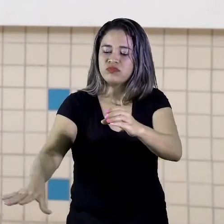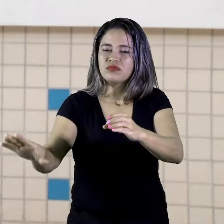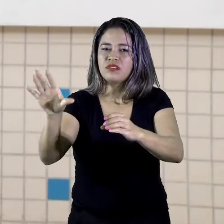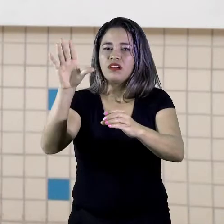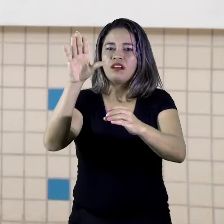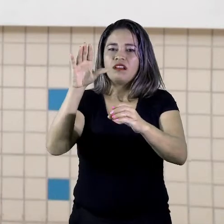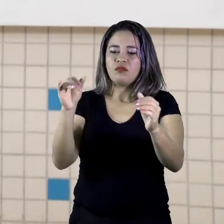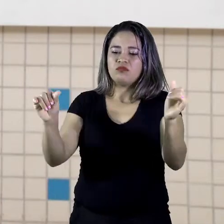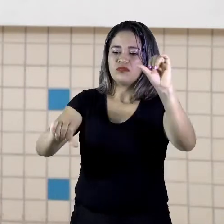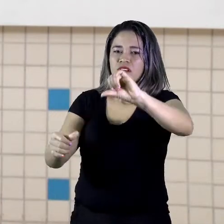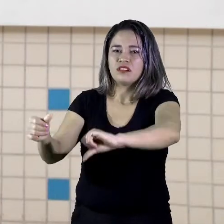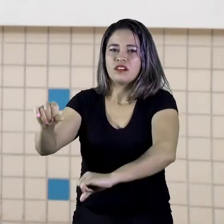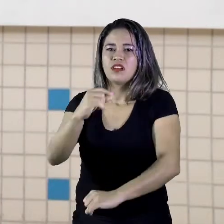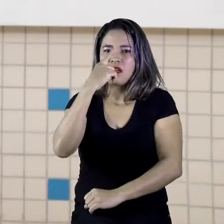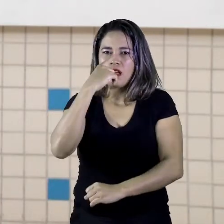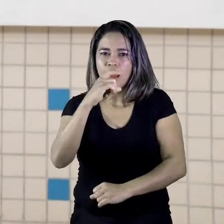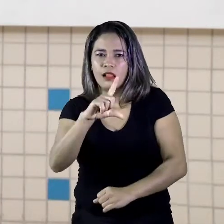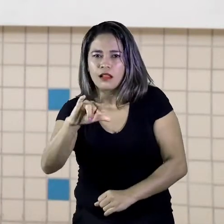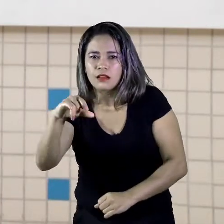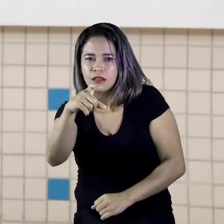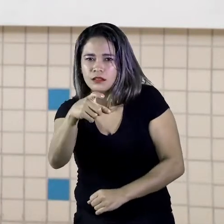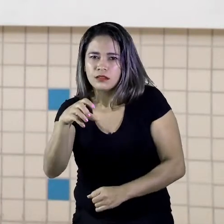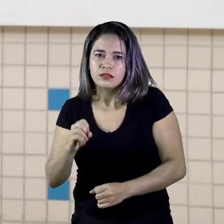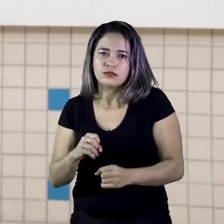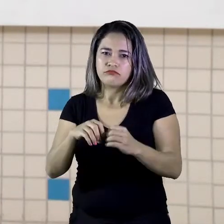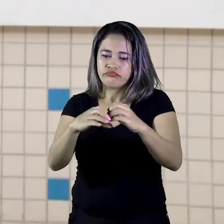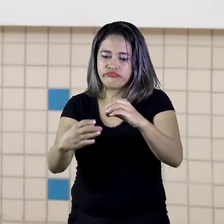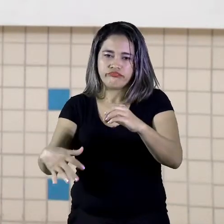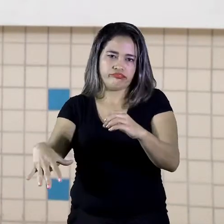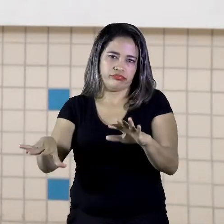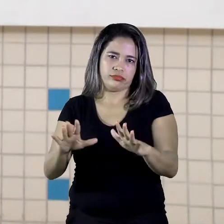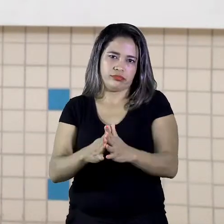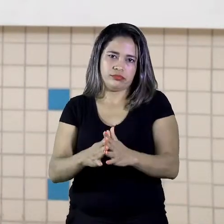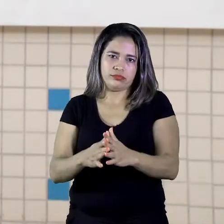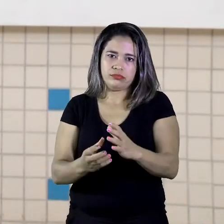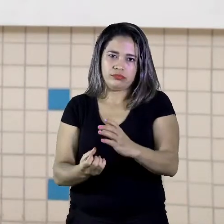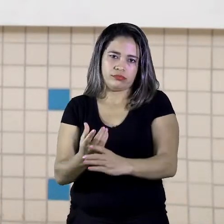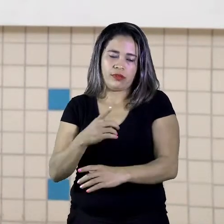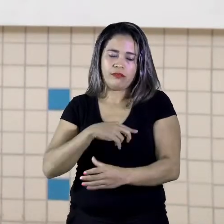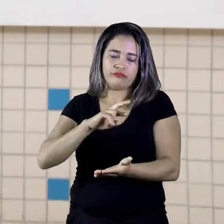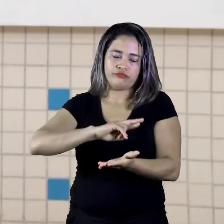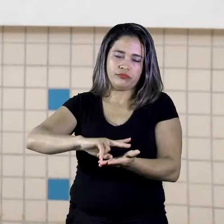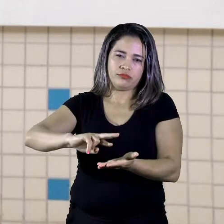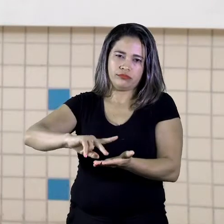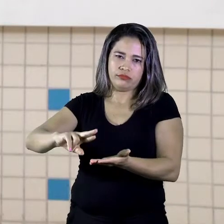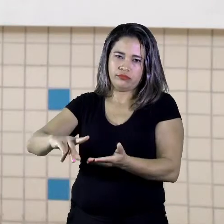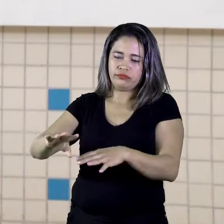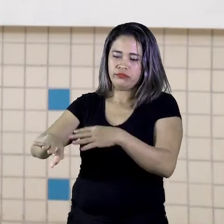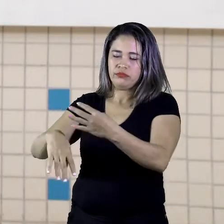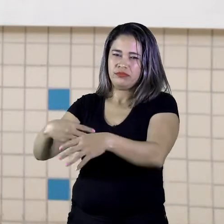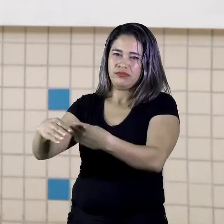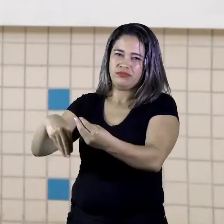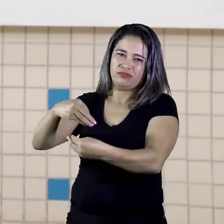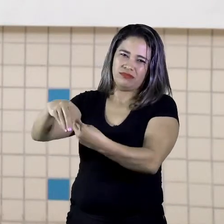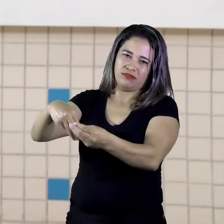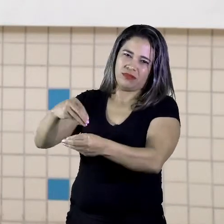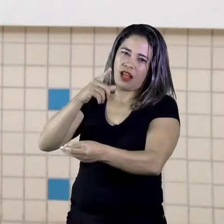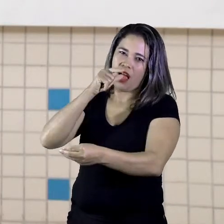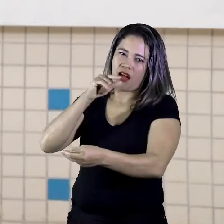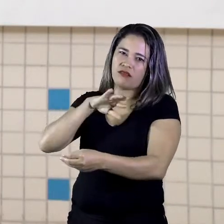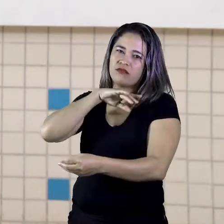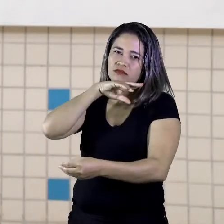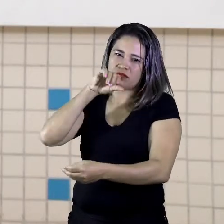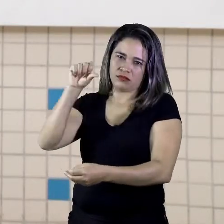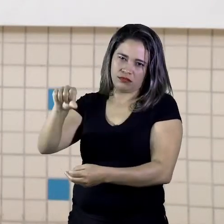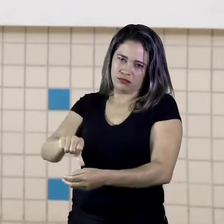químicos, produtos usados nas plantações, enfim. Então, existem várias formas de contaminação dessa água, né? E vimos